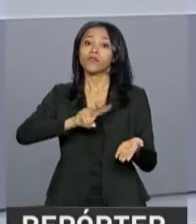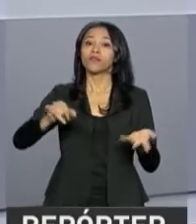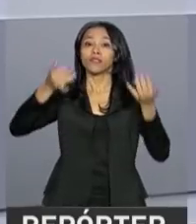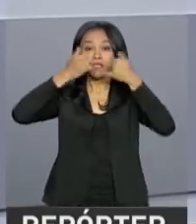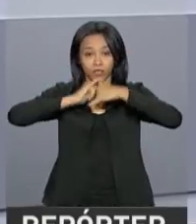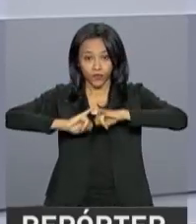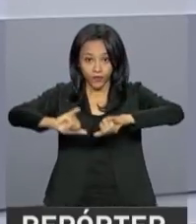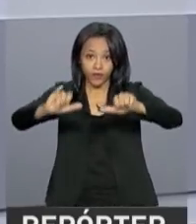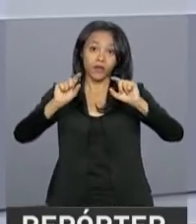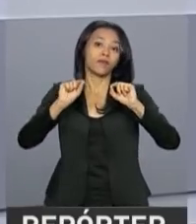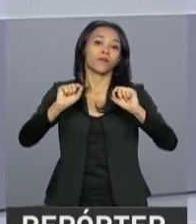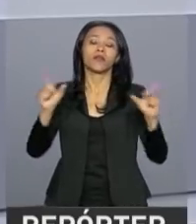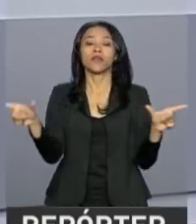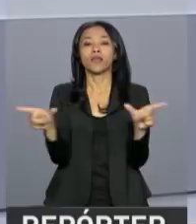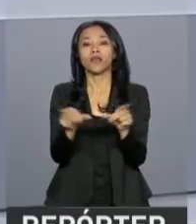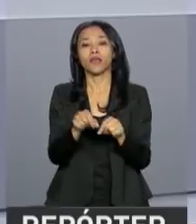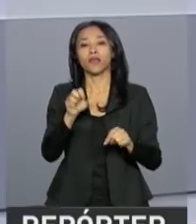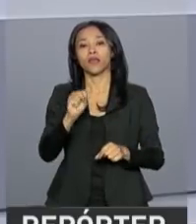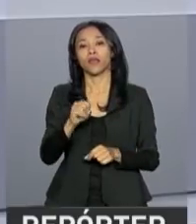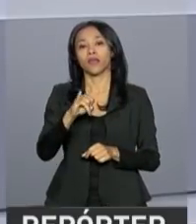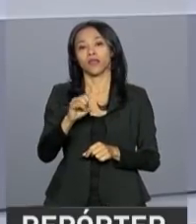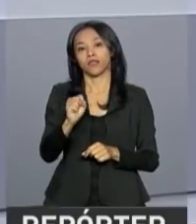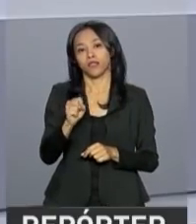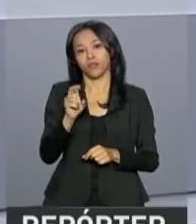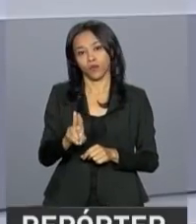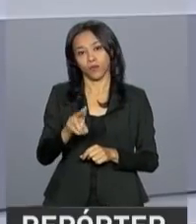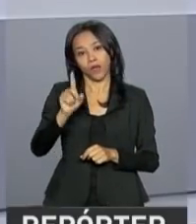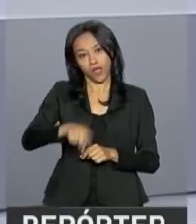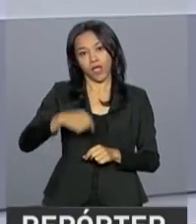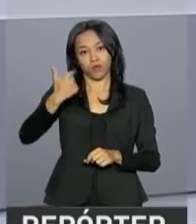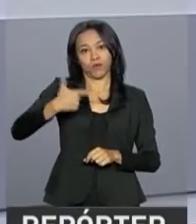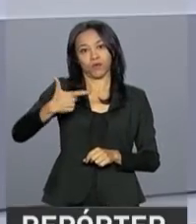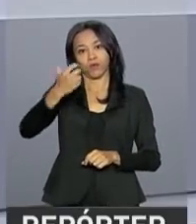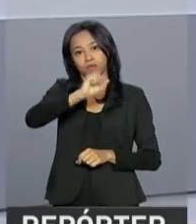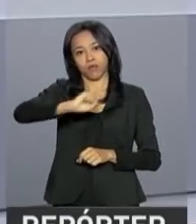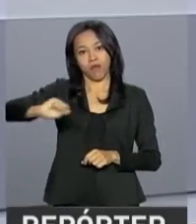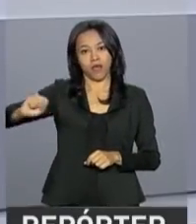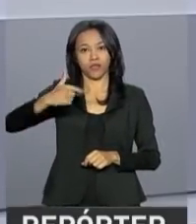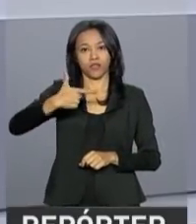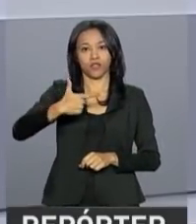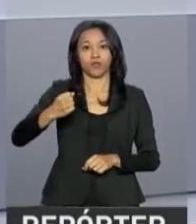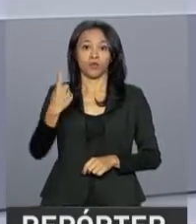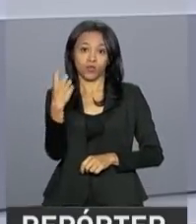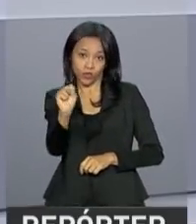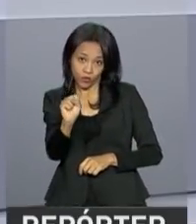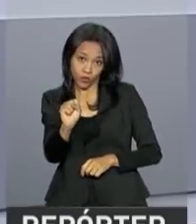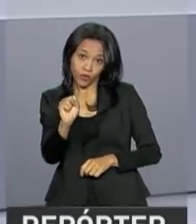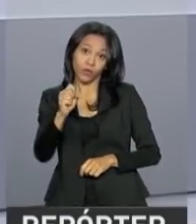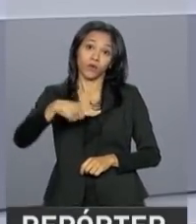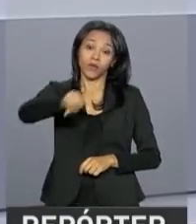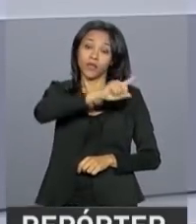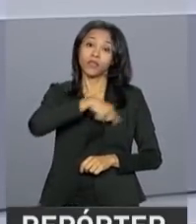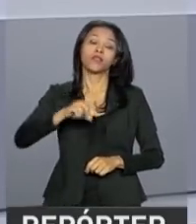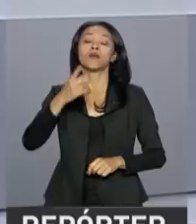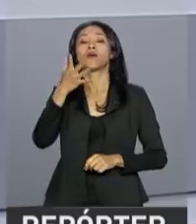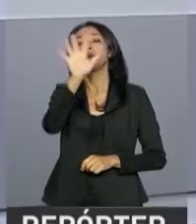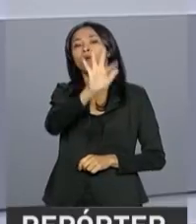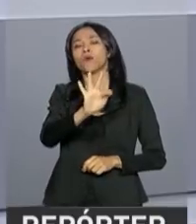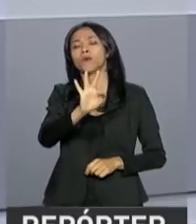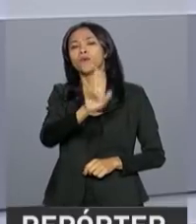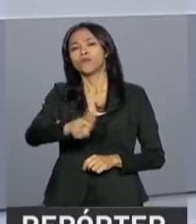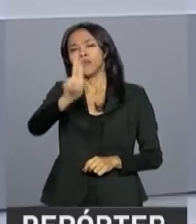sistema de seleção unificada referente ao segundo semestre de 2018 pelo sisu em instituições públicas de ensino superior